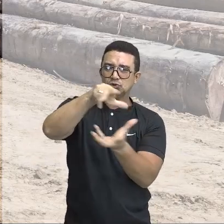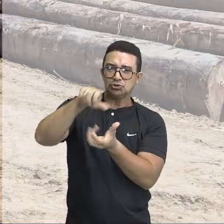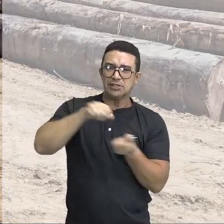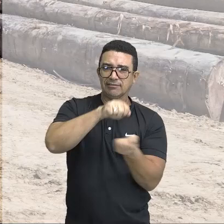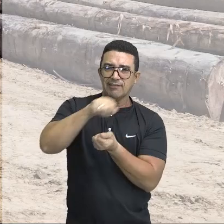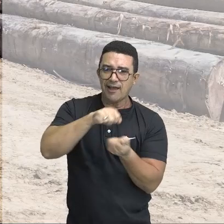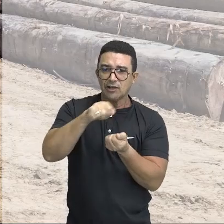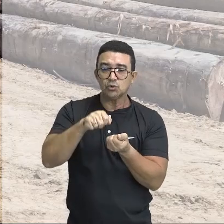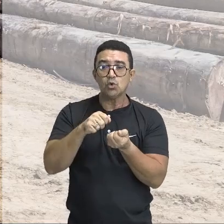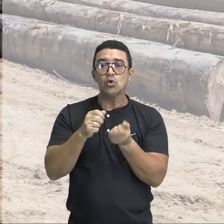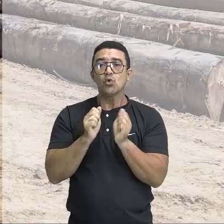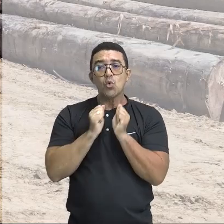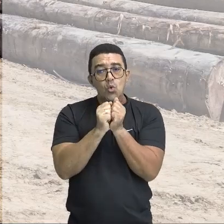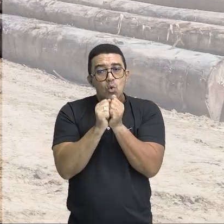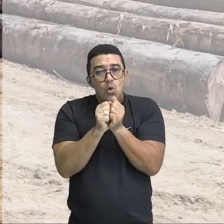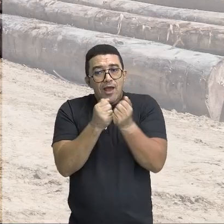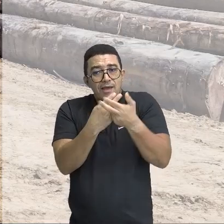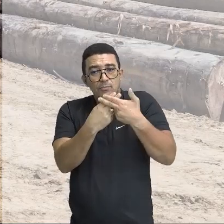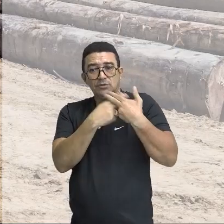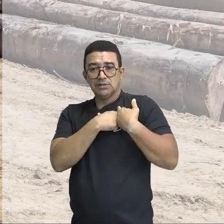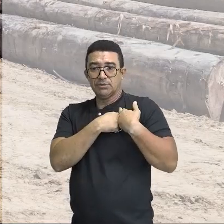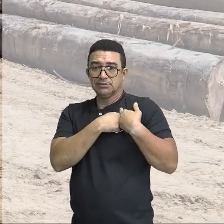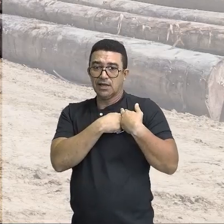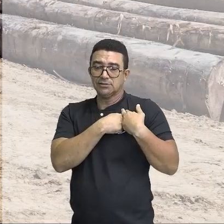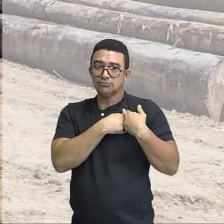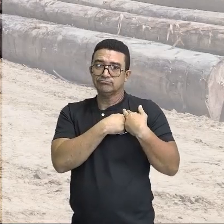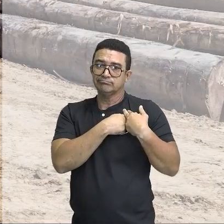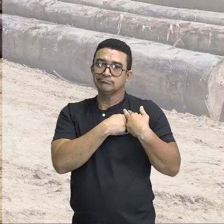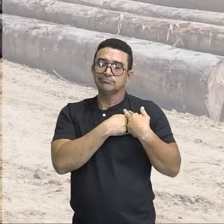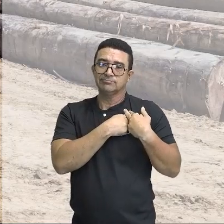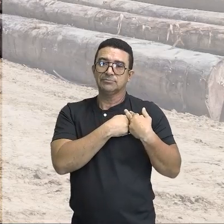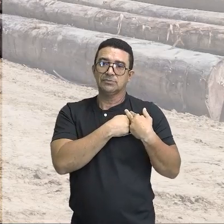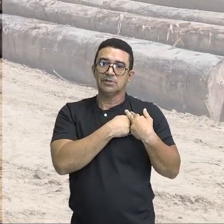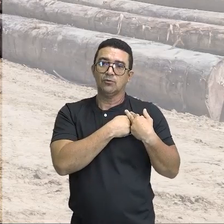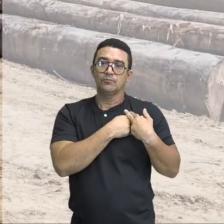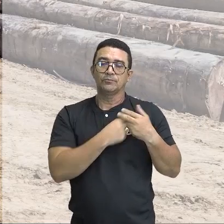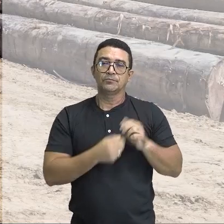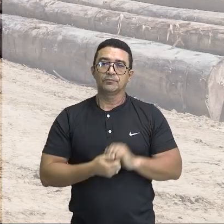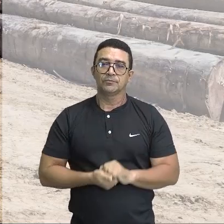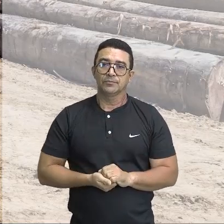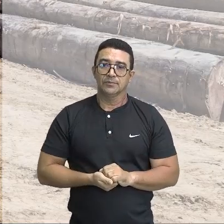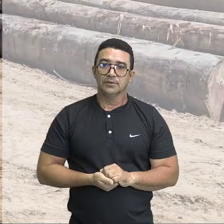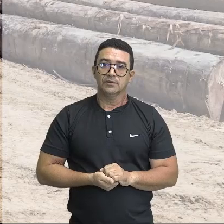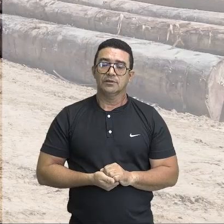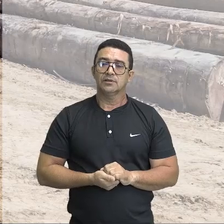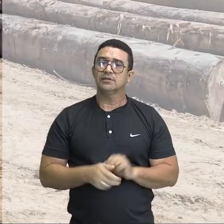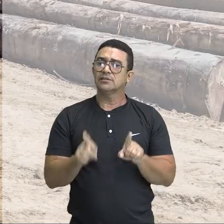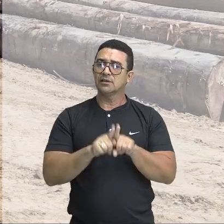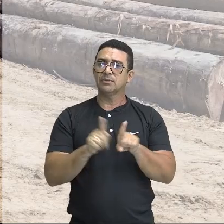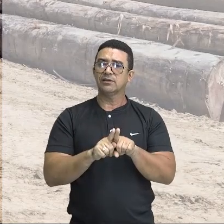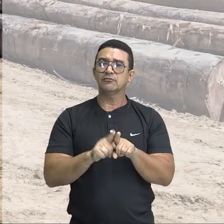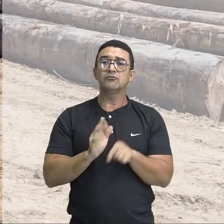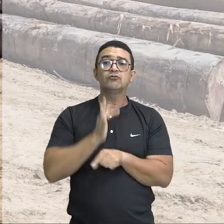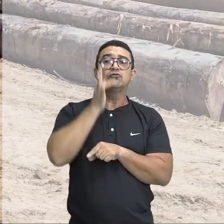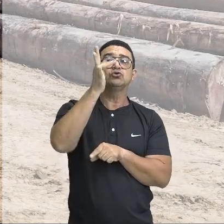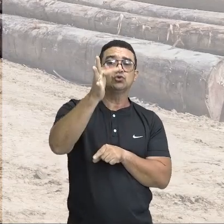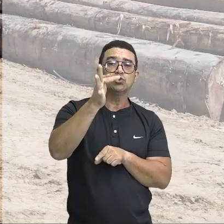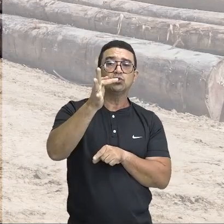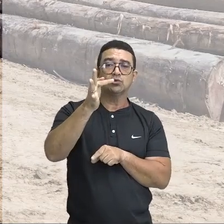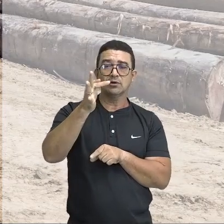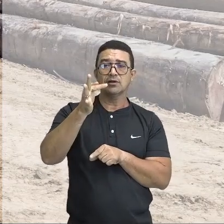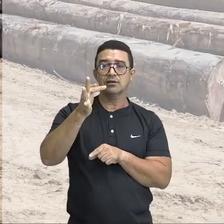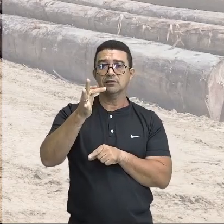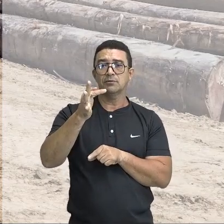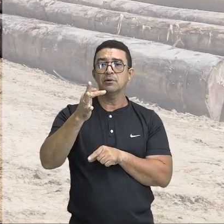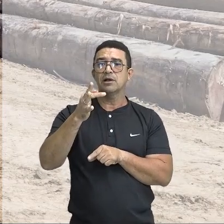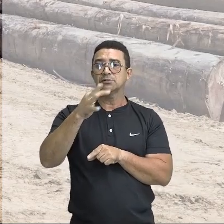responsável, um tesouro que sirva para nós, nos dias atuais, e que sirva para gerações futuras,